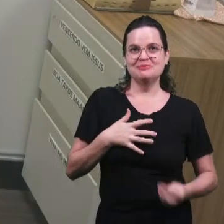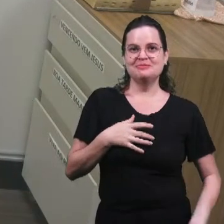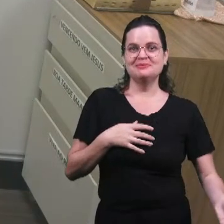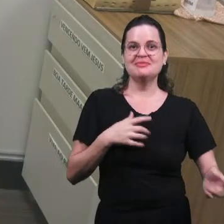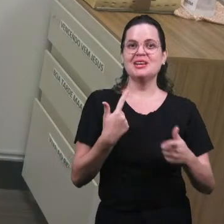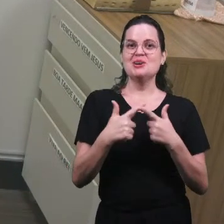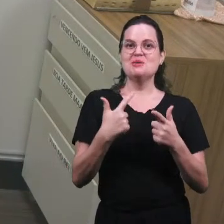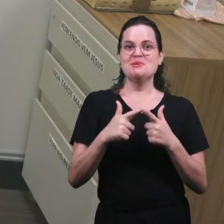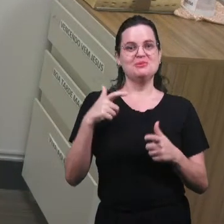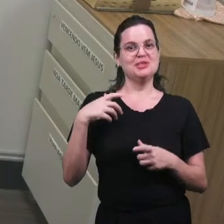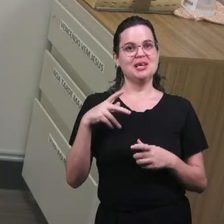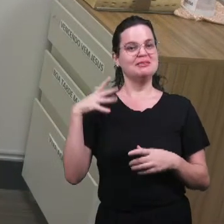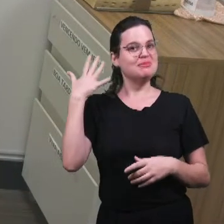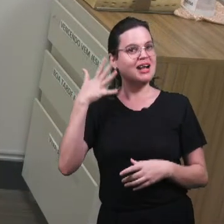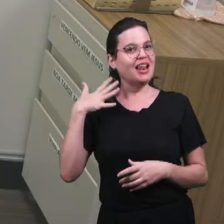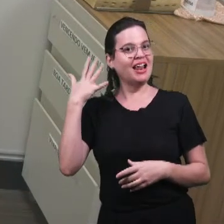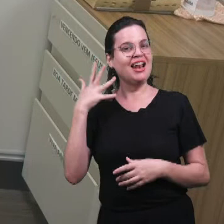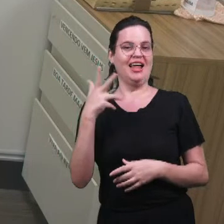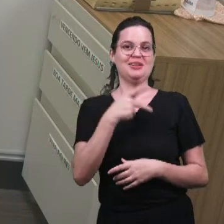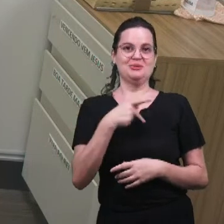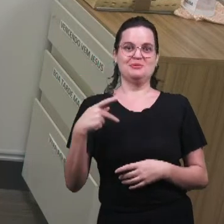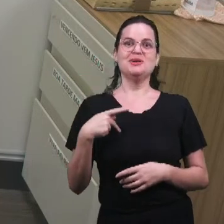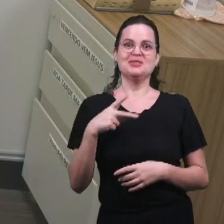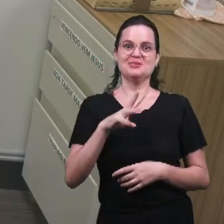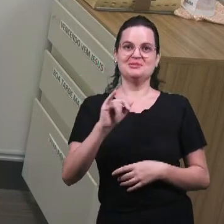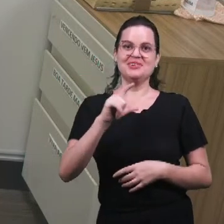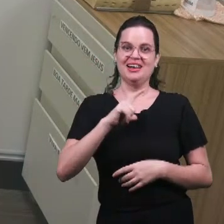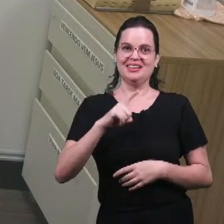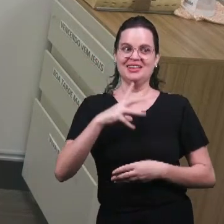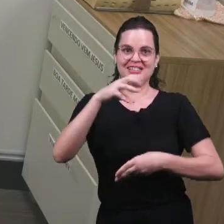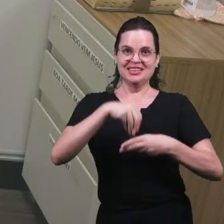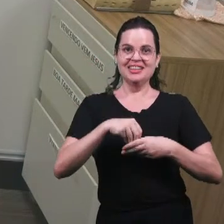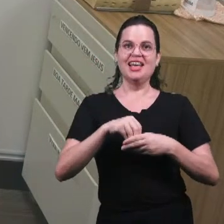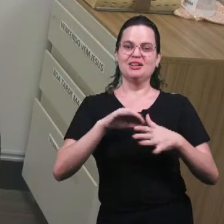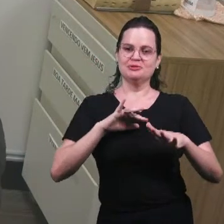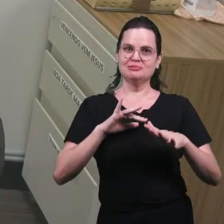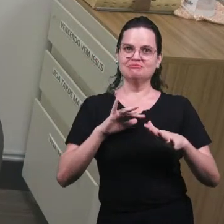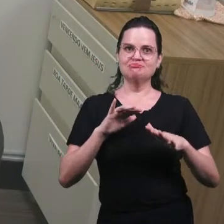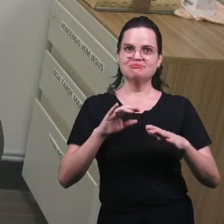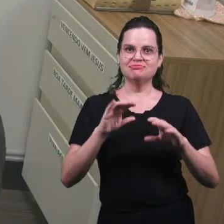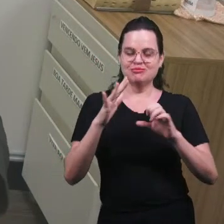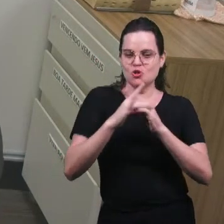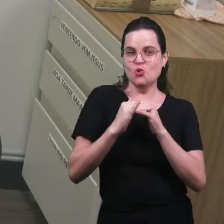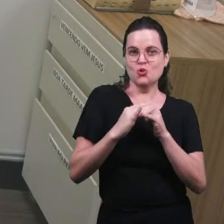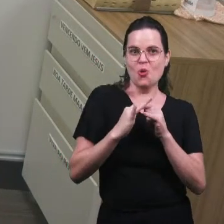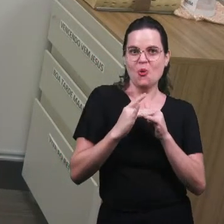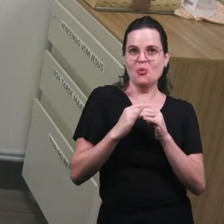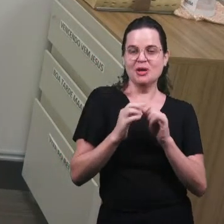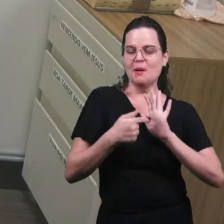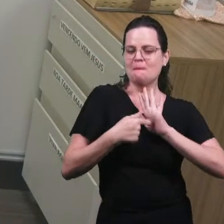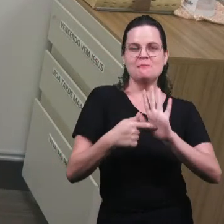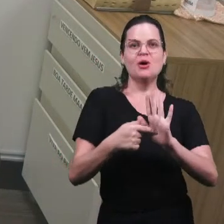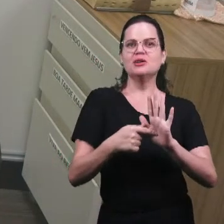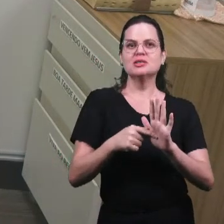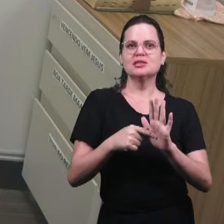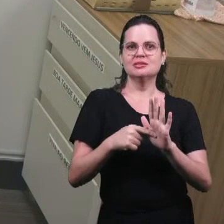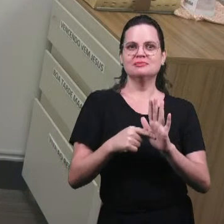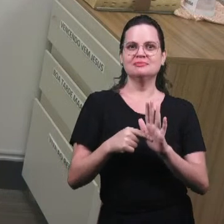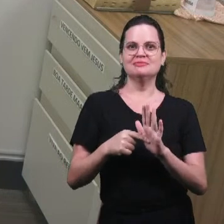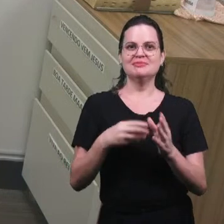trazendo uma palavra pelas nossas plataformas digitais. Gostaria que o pastor falasse um pouco, desse capítulo, versículo,